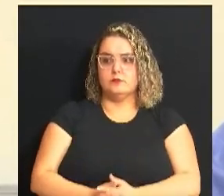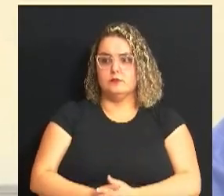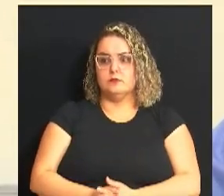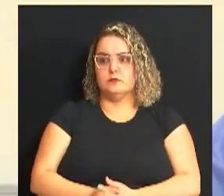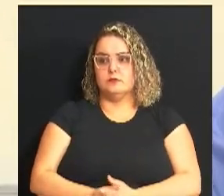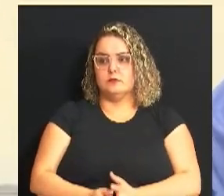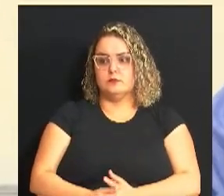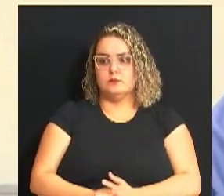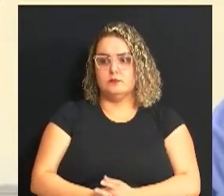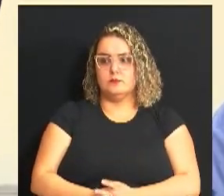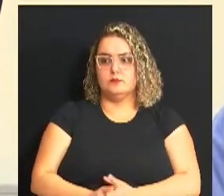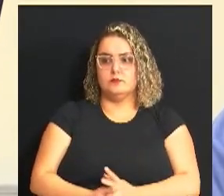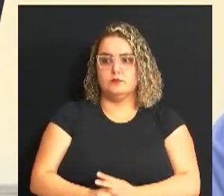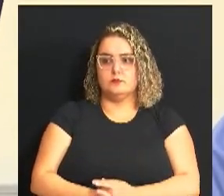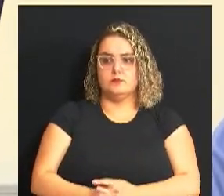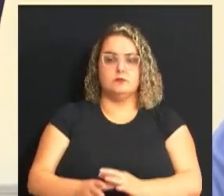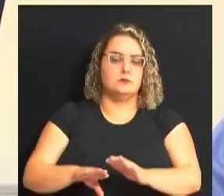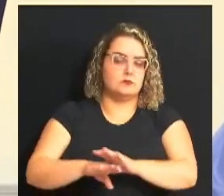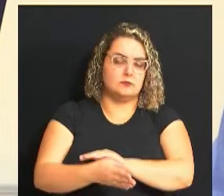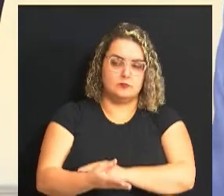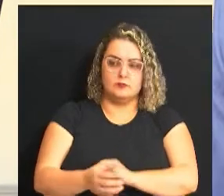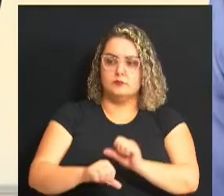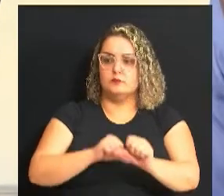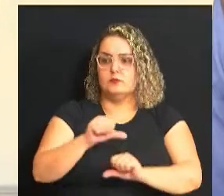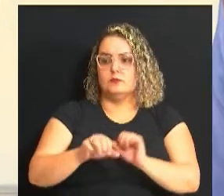os costumes mudaram, as famílias hoje têm